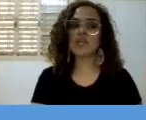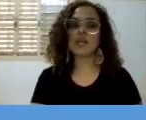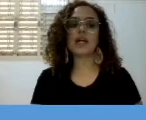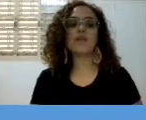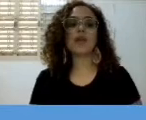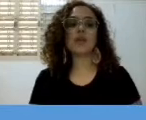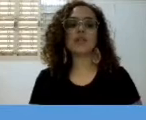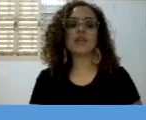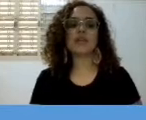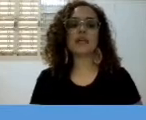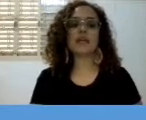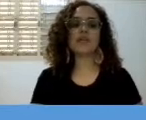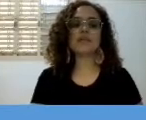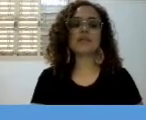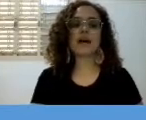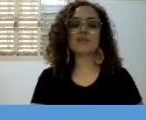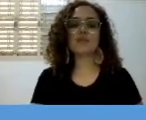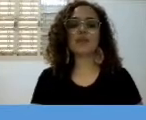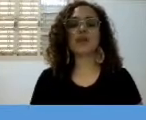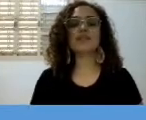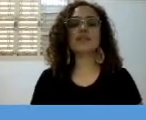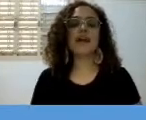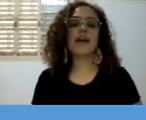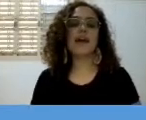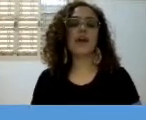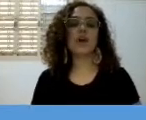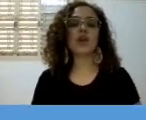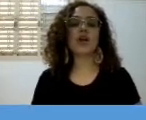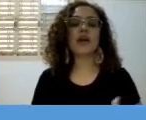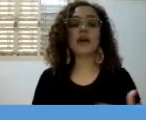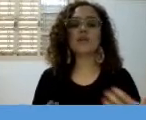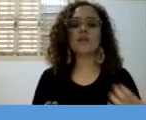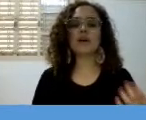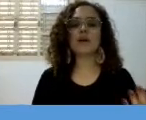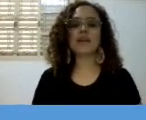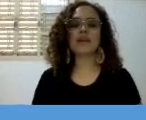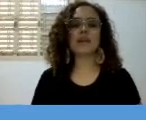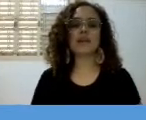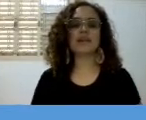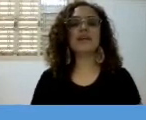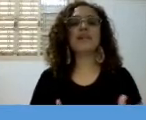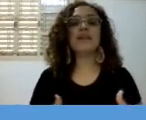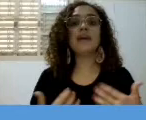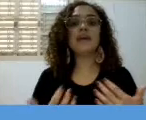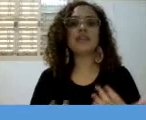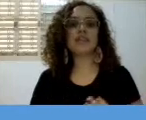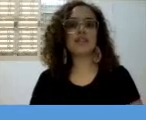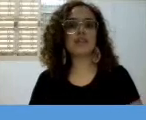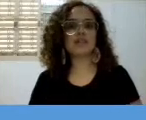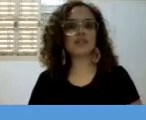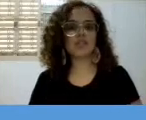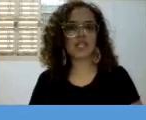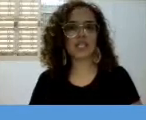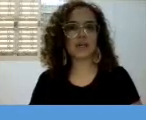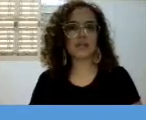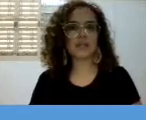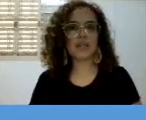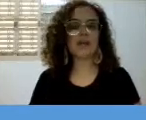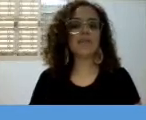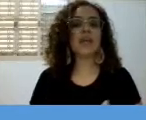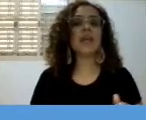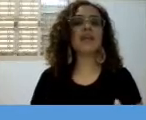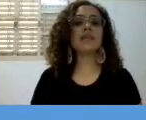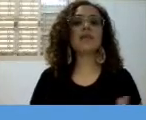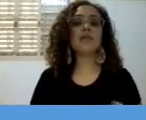dessa cantiga, nós temos aqui o espaço para nós colocarmos uma quadrinha dentro dessa cantiga,